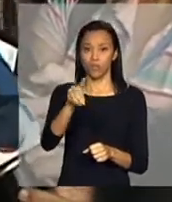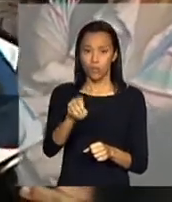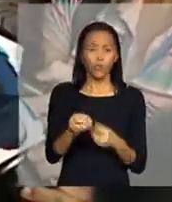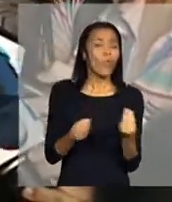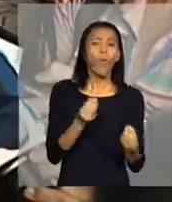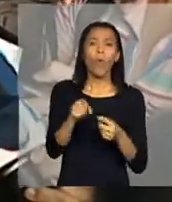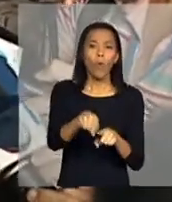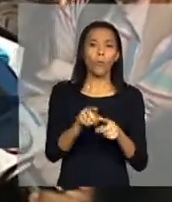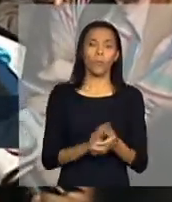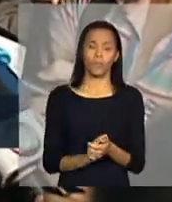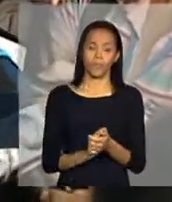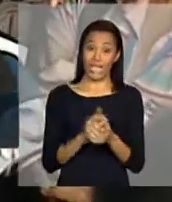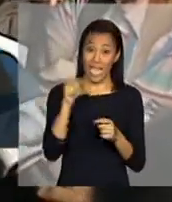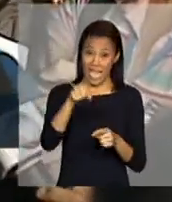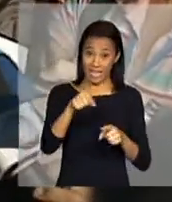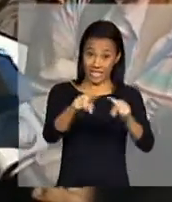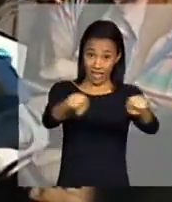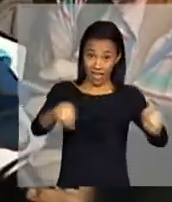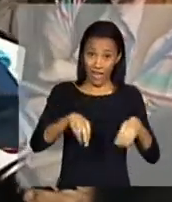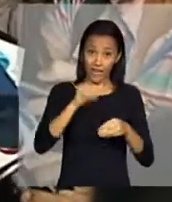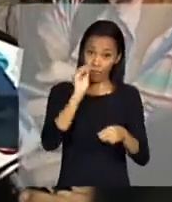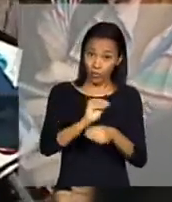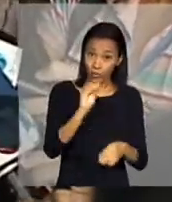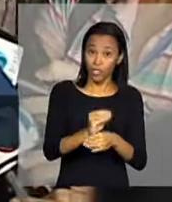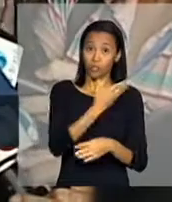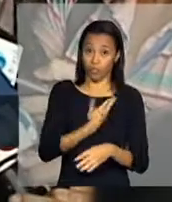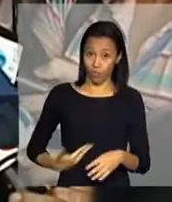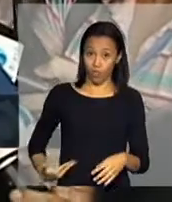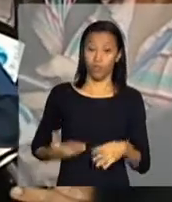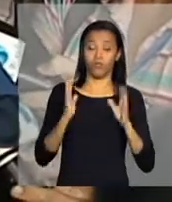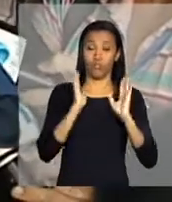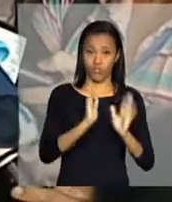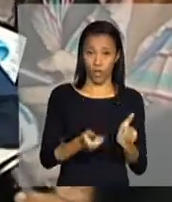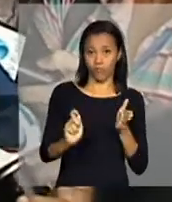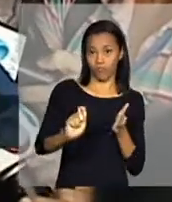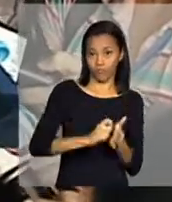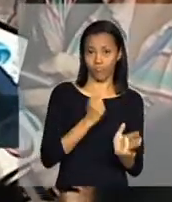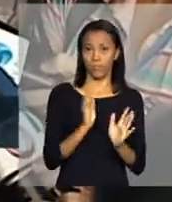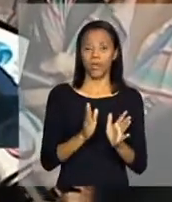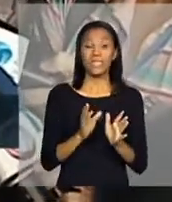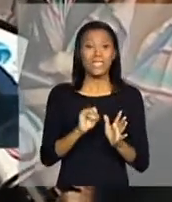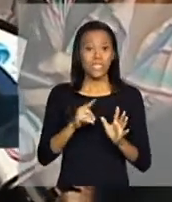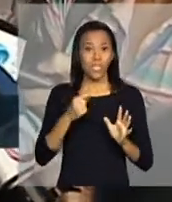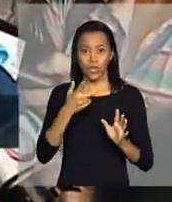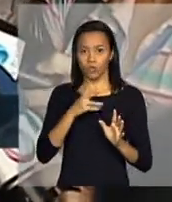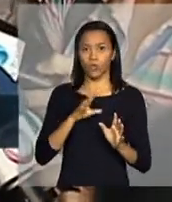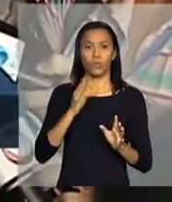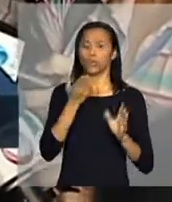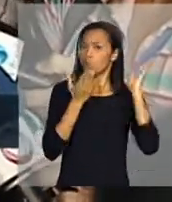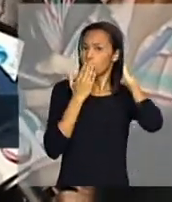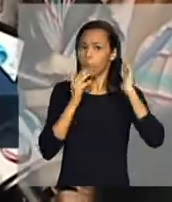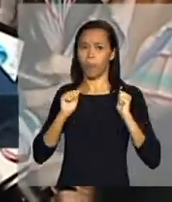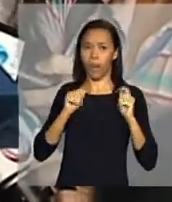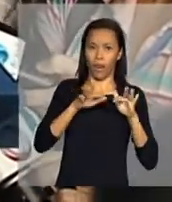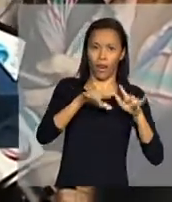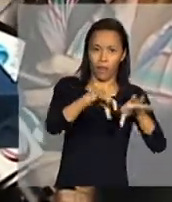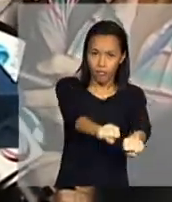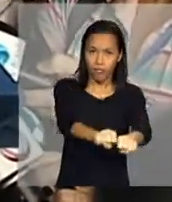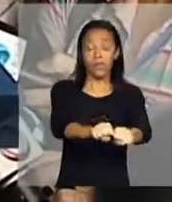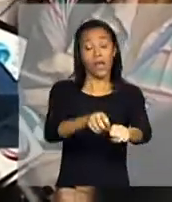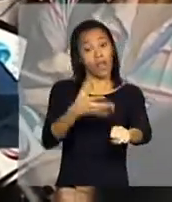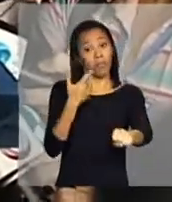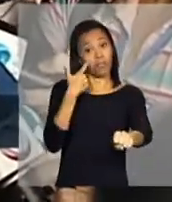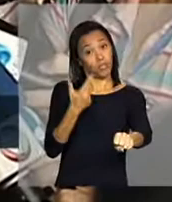área de unidade de conservação decretada, criada formalmente, né, se tiver invasão, nós temos que entrar na justiça